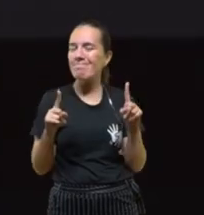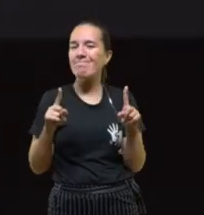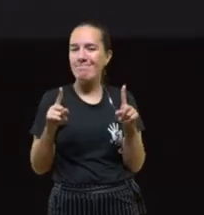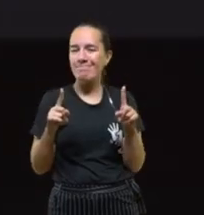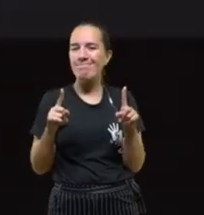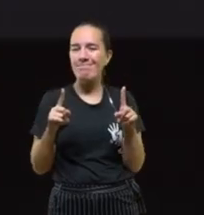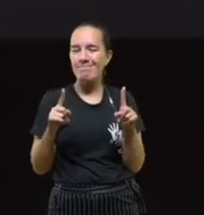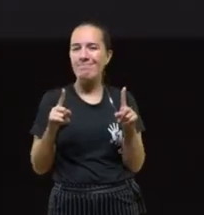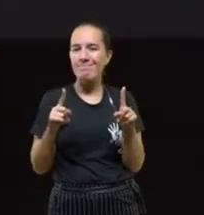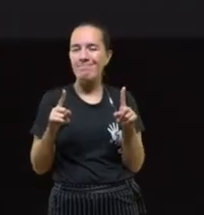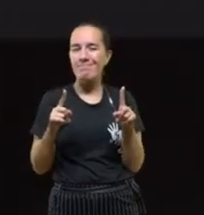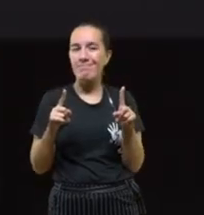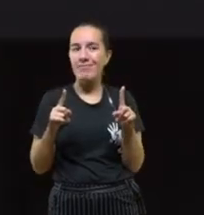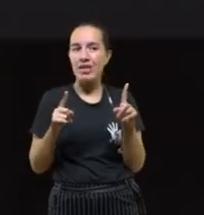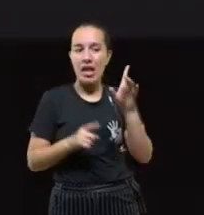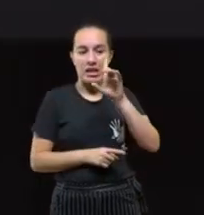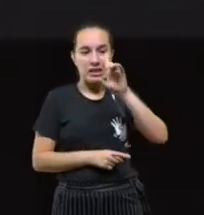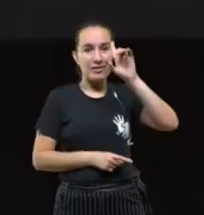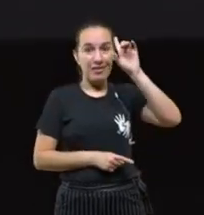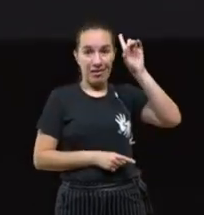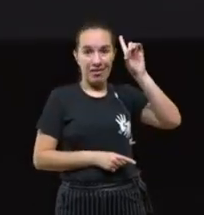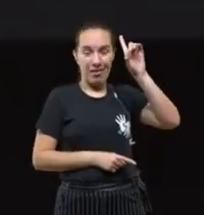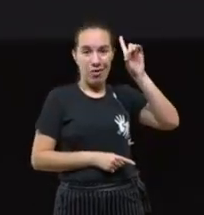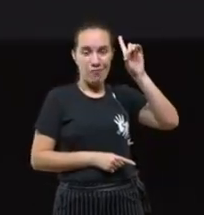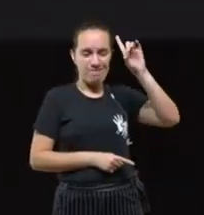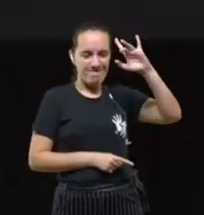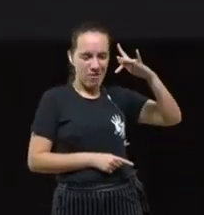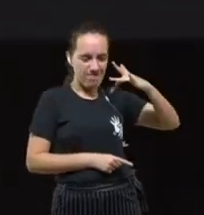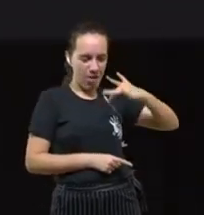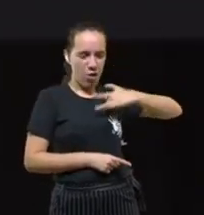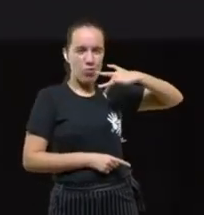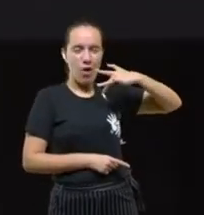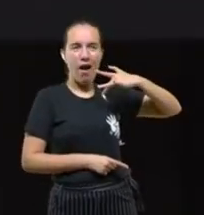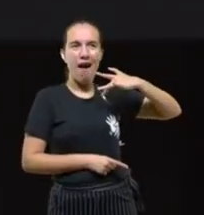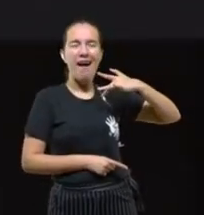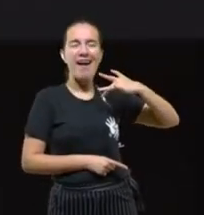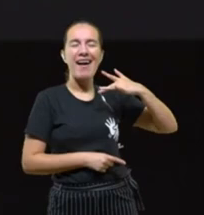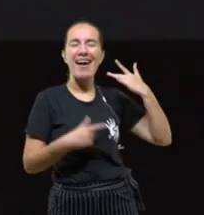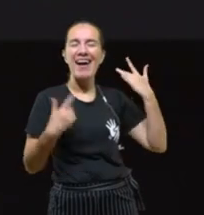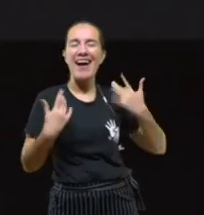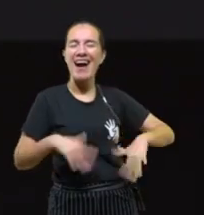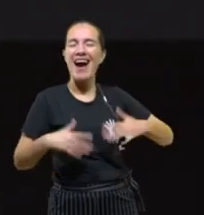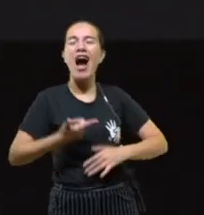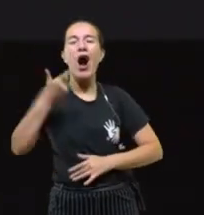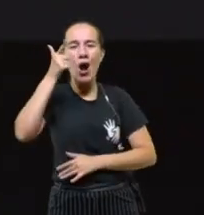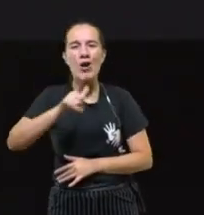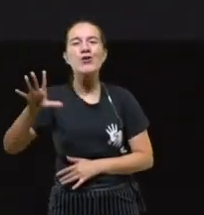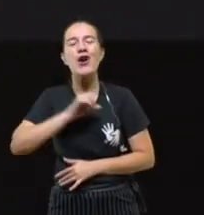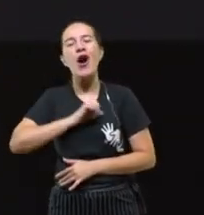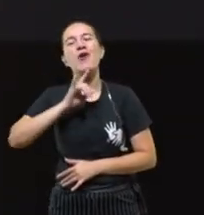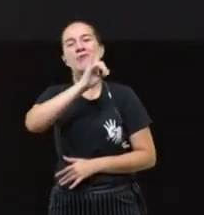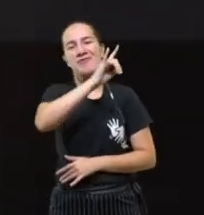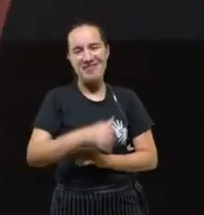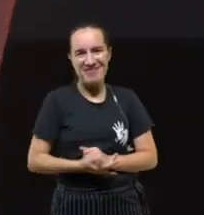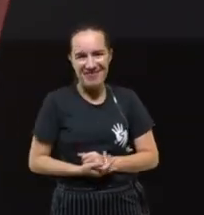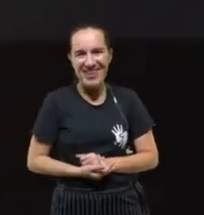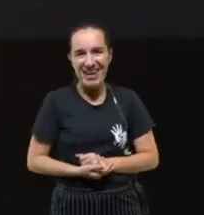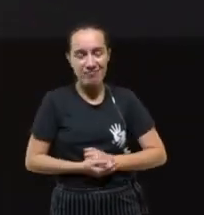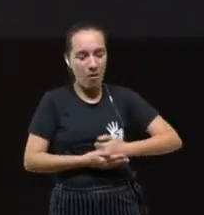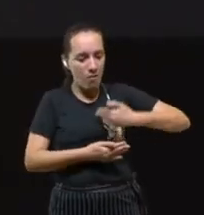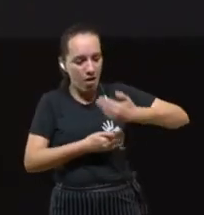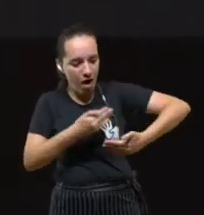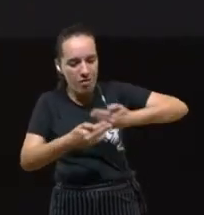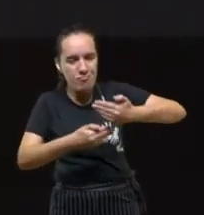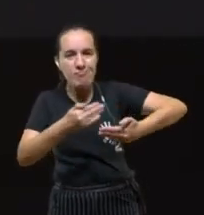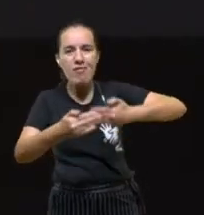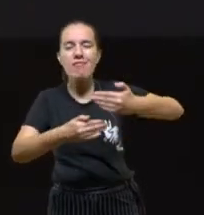que Deus faz uma coisa dentro de você. O que eu entendi é, cada vez mais eu